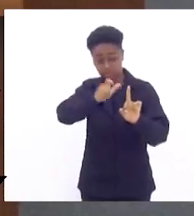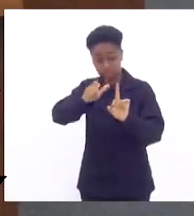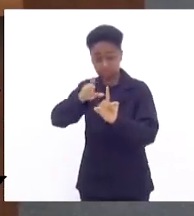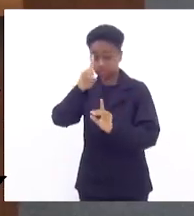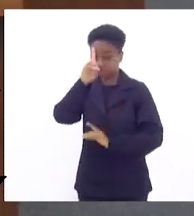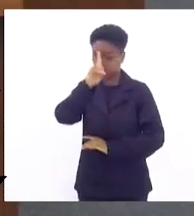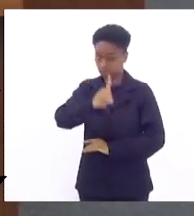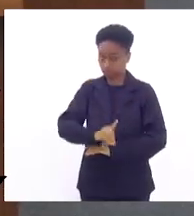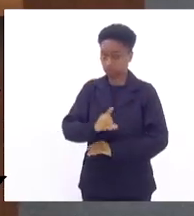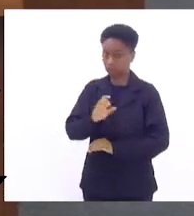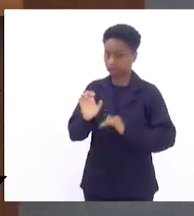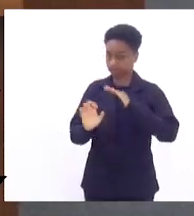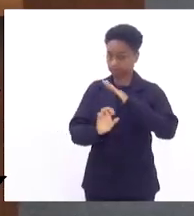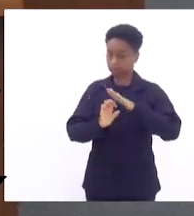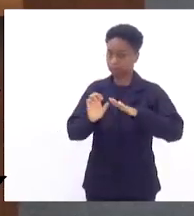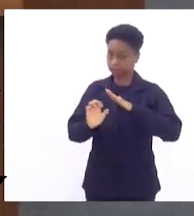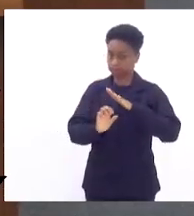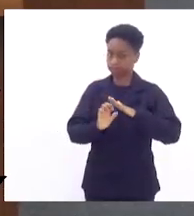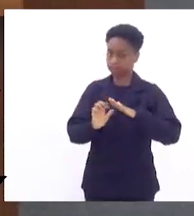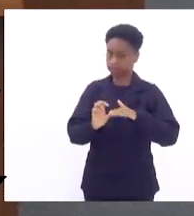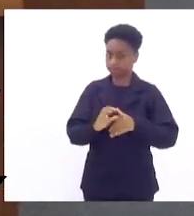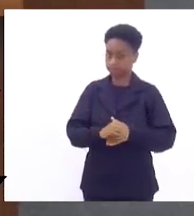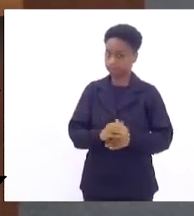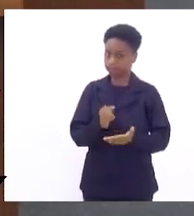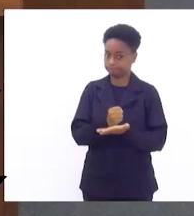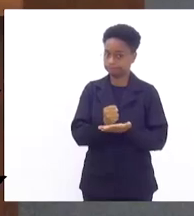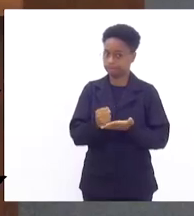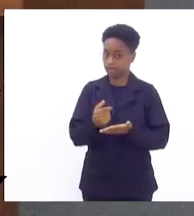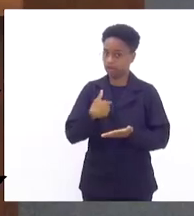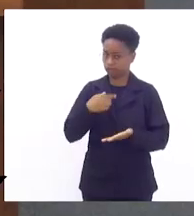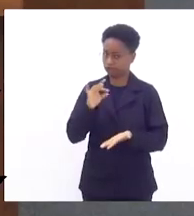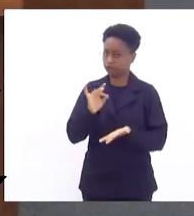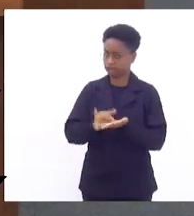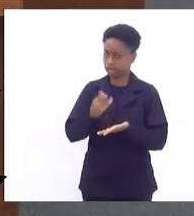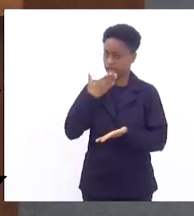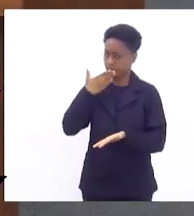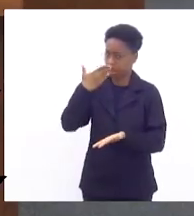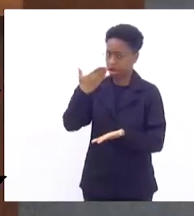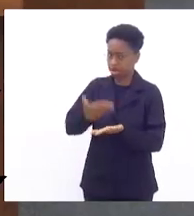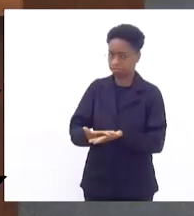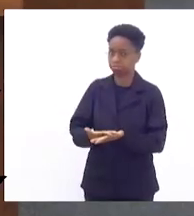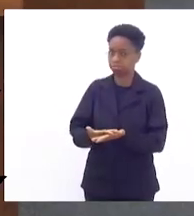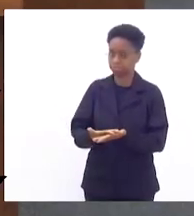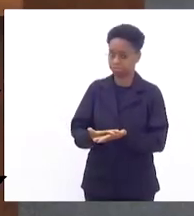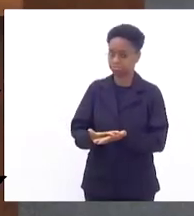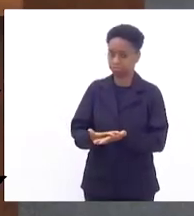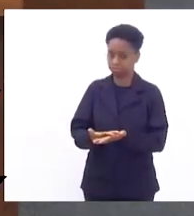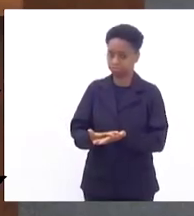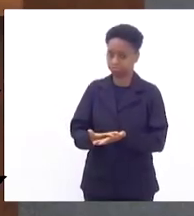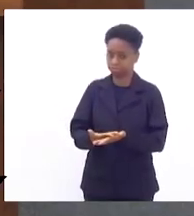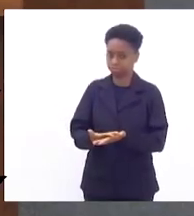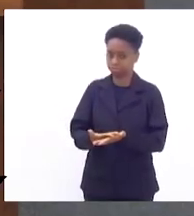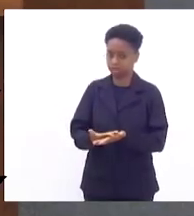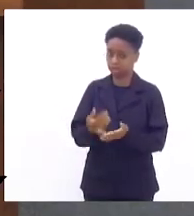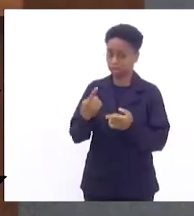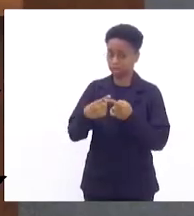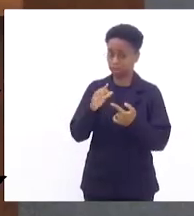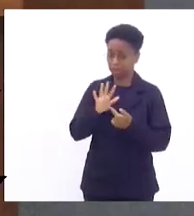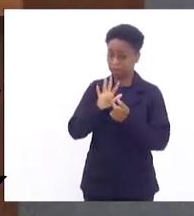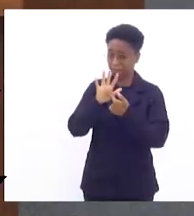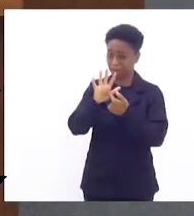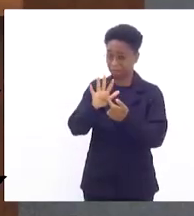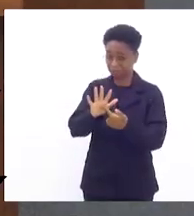empresas concessionárias. Ali, sim, eu fiquei estarrecido quando se apresenta como